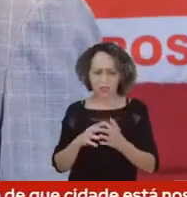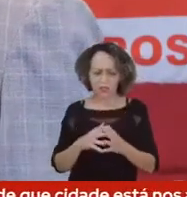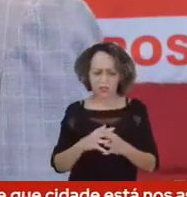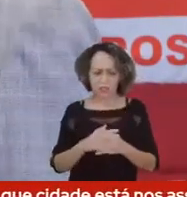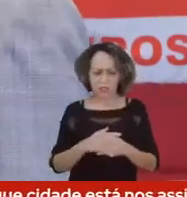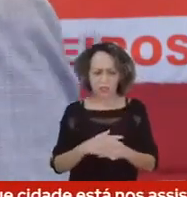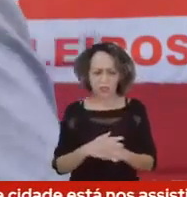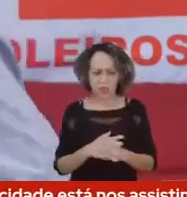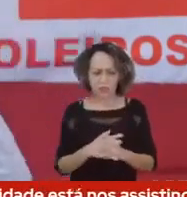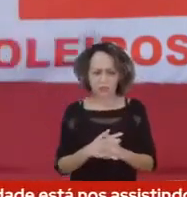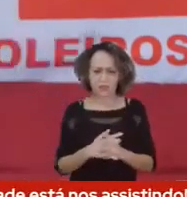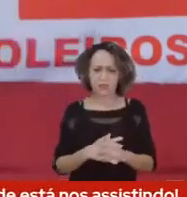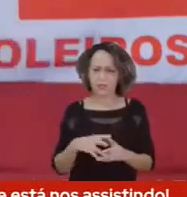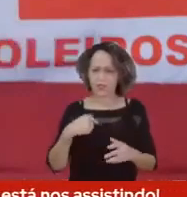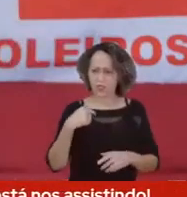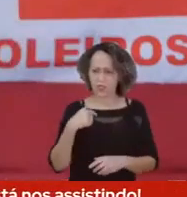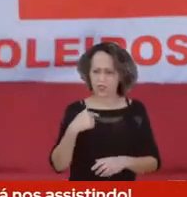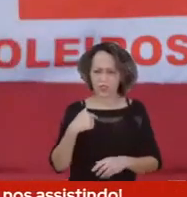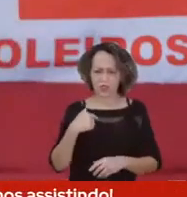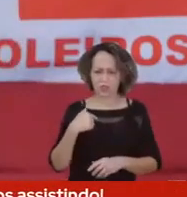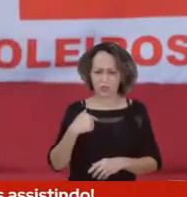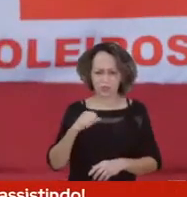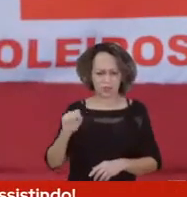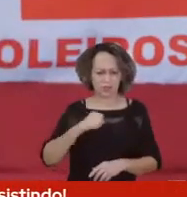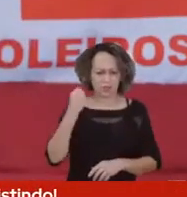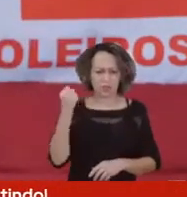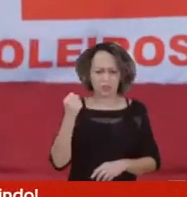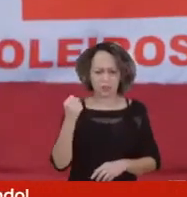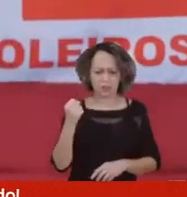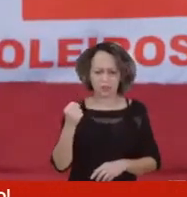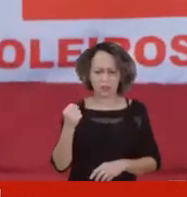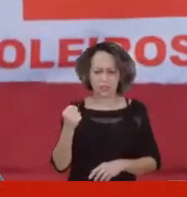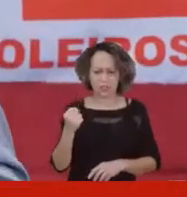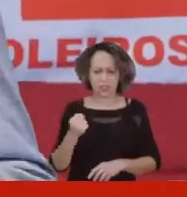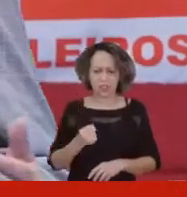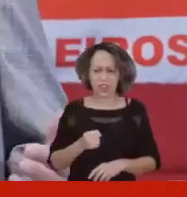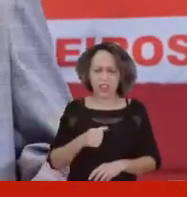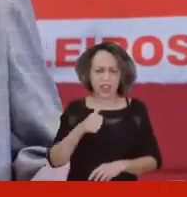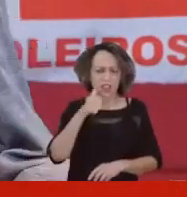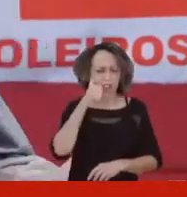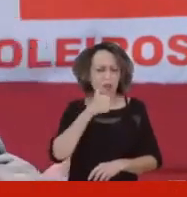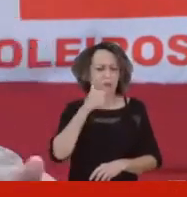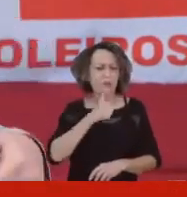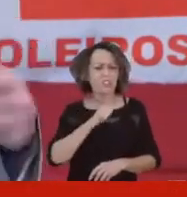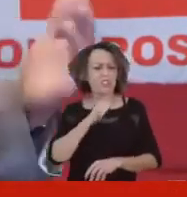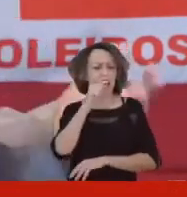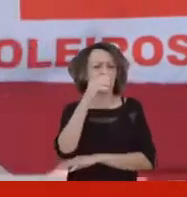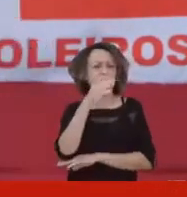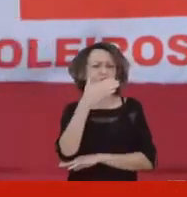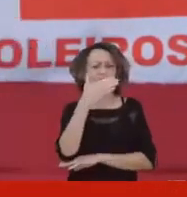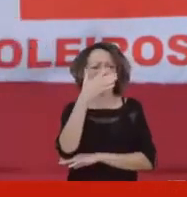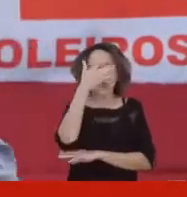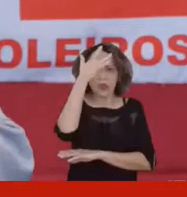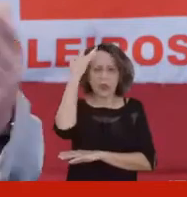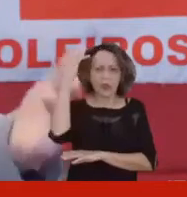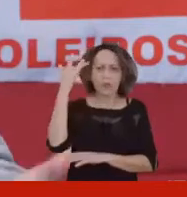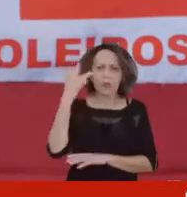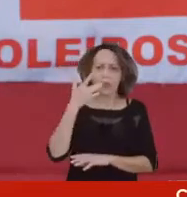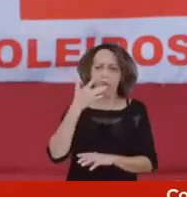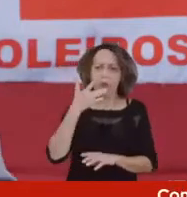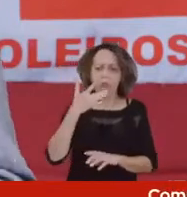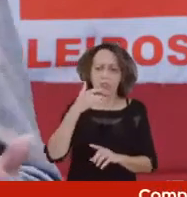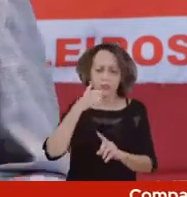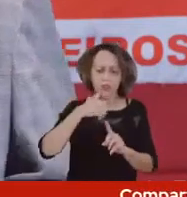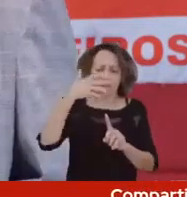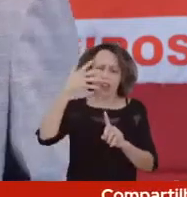Porque a moça estava falando no hotel lá em São Paulo e os caras estavam conversando, talvez, com o Canadá, com a